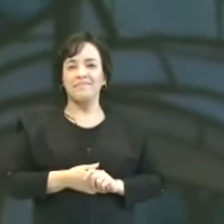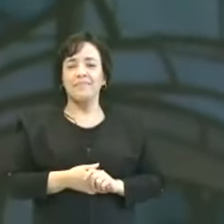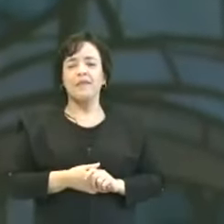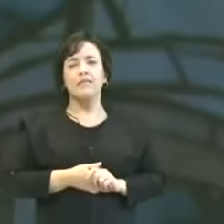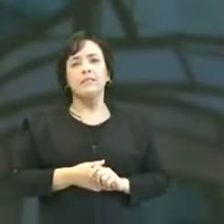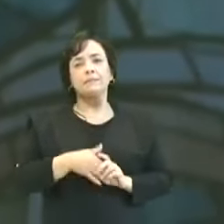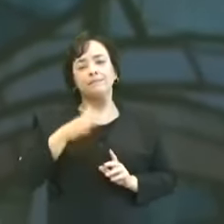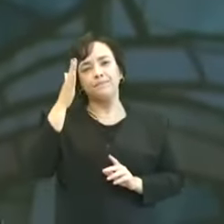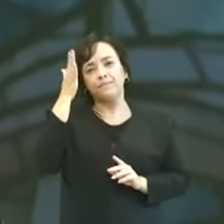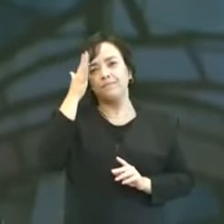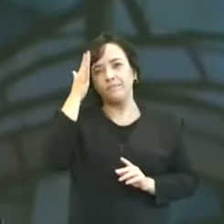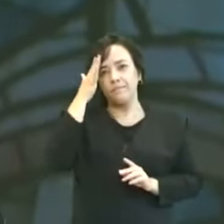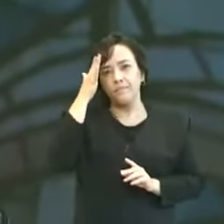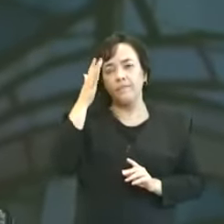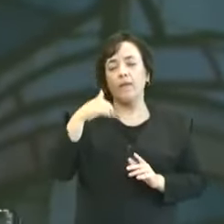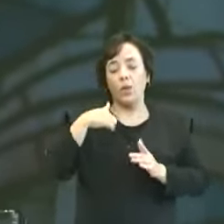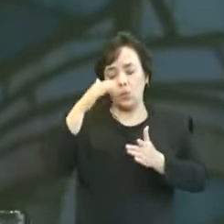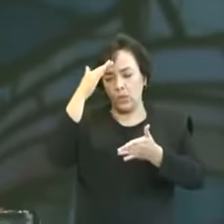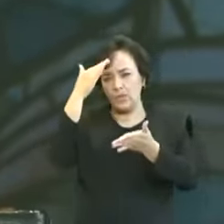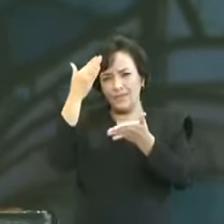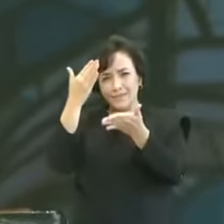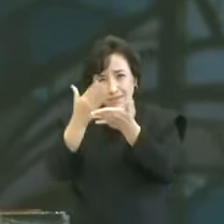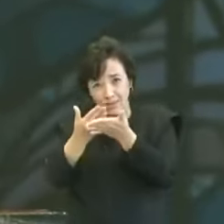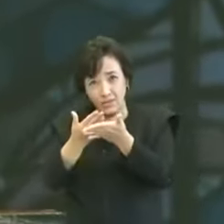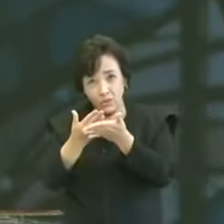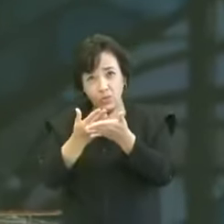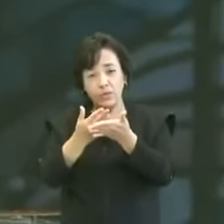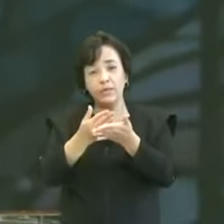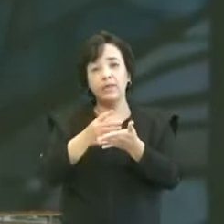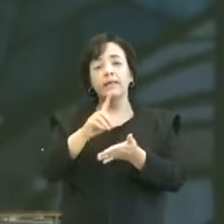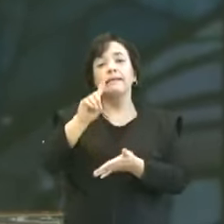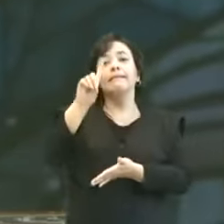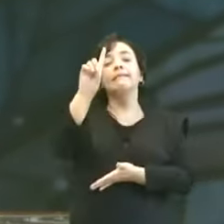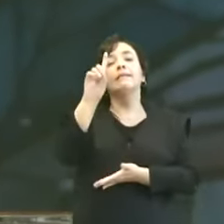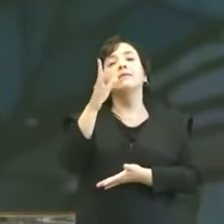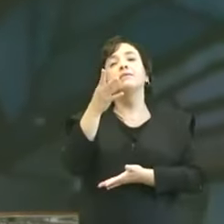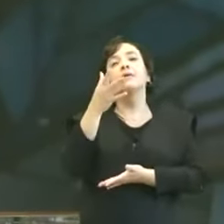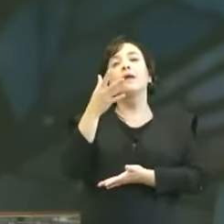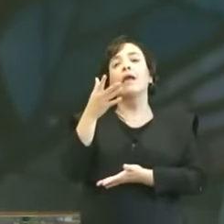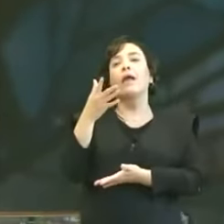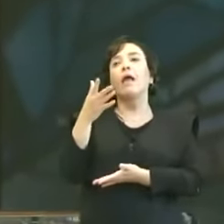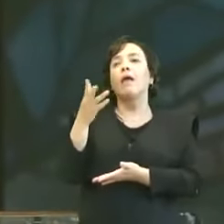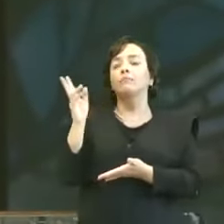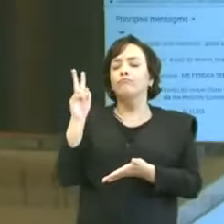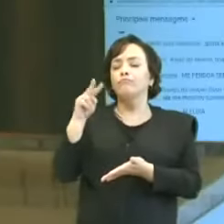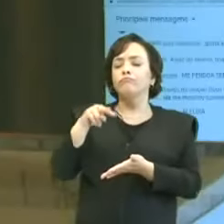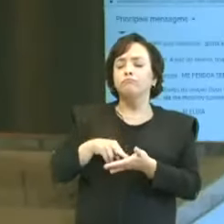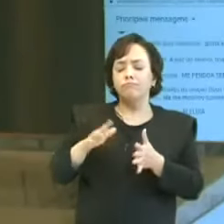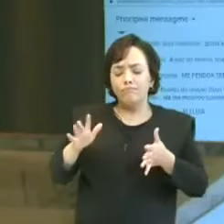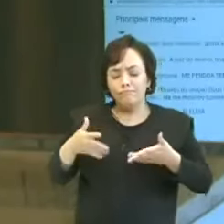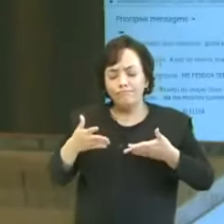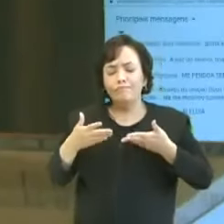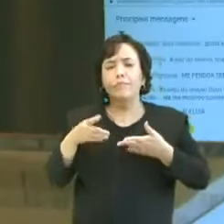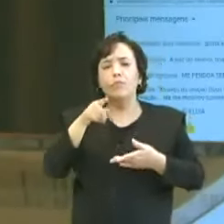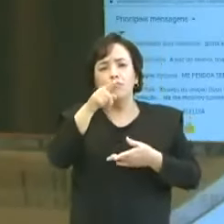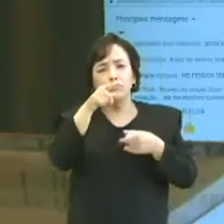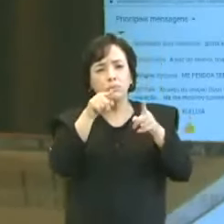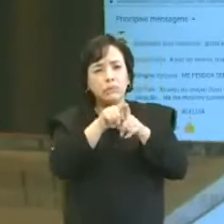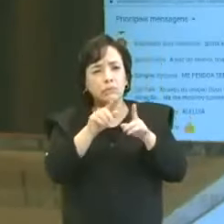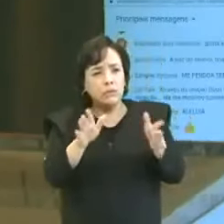Sabe, eu creio que Deus quer me levantar e te levantar para